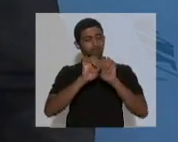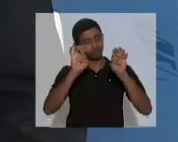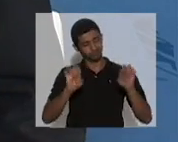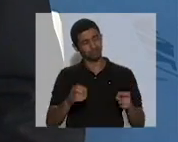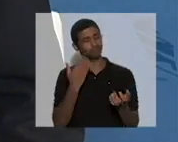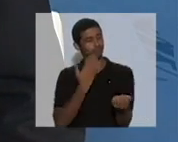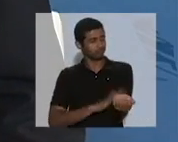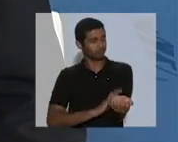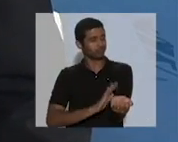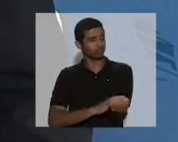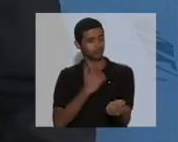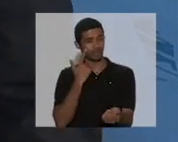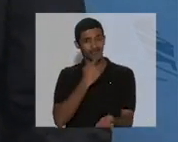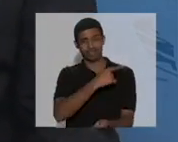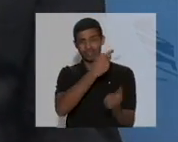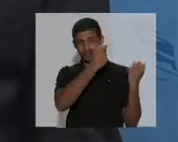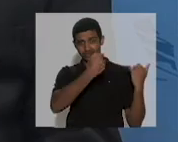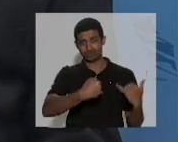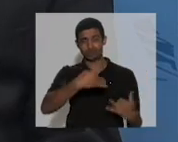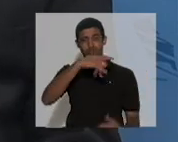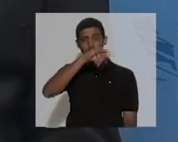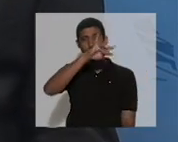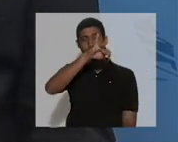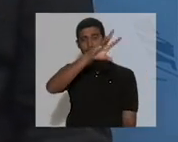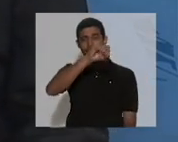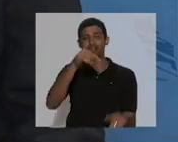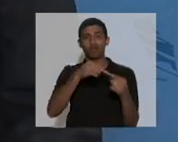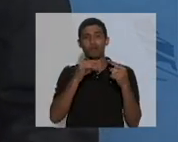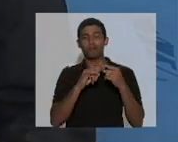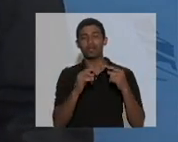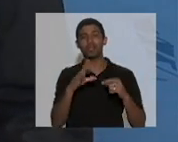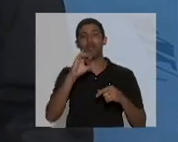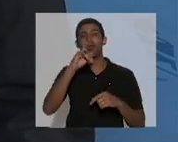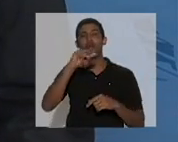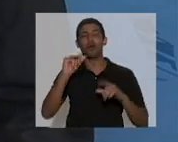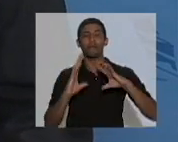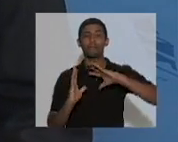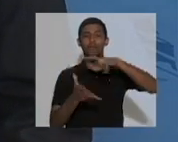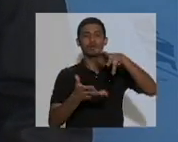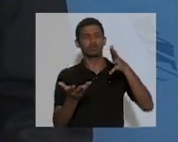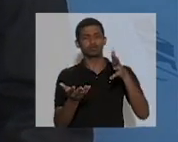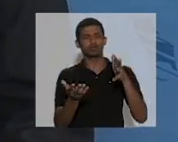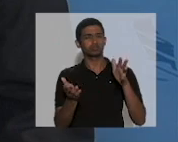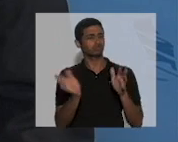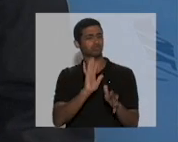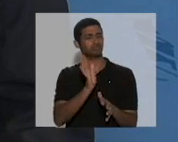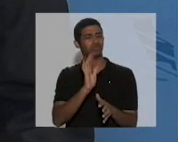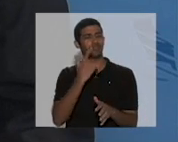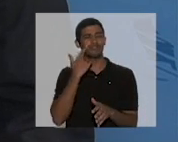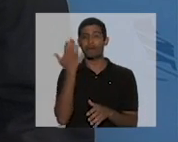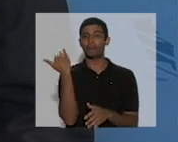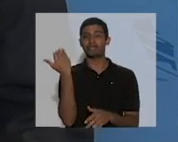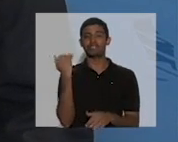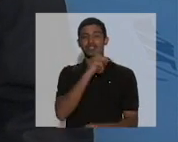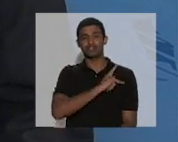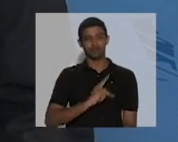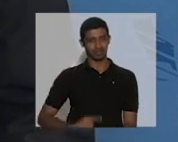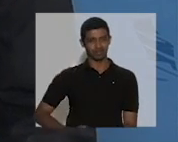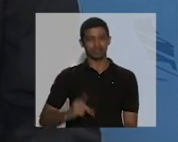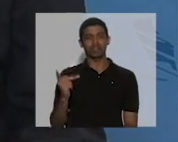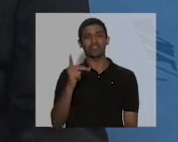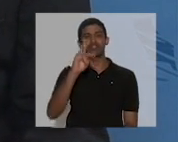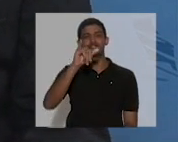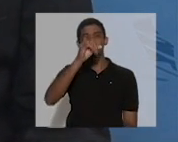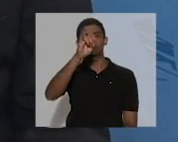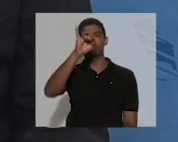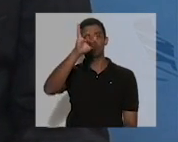estrutura, conforme disse o Martinho, que não é de agora, das escolhas de Copa do Mundo e tudo mais. Você veja só, o ex-presidente da FIFA, João Avelange,